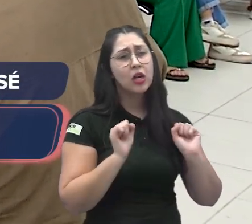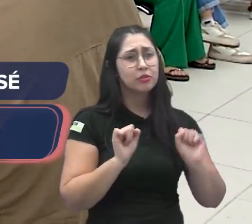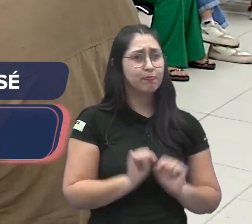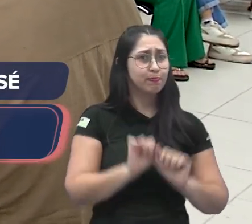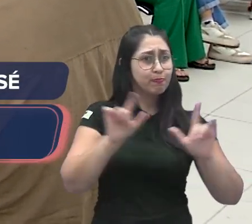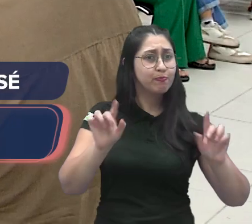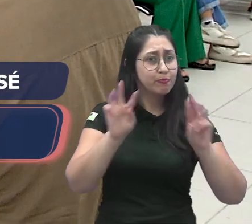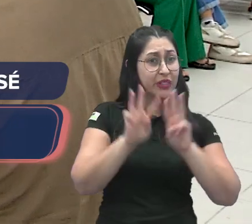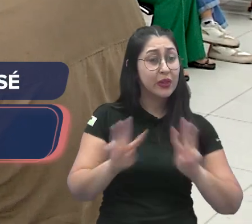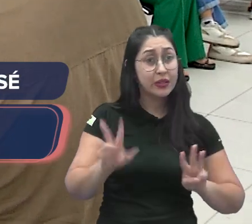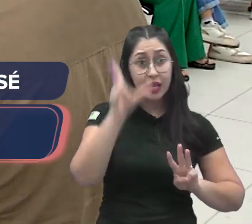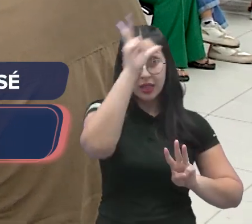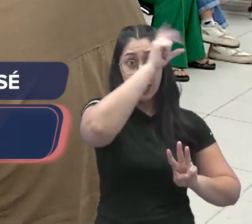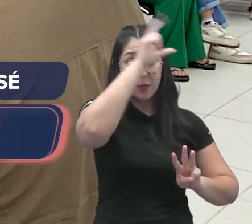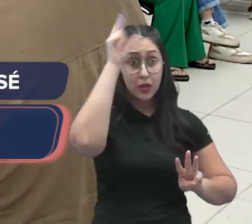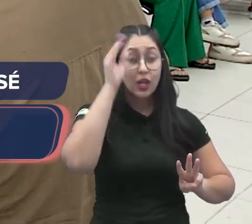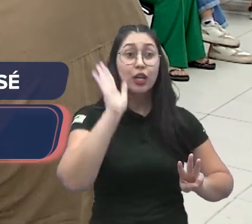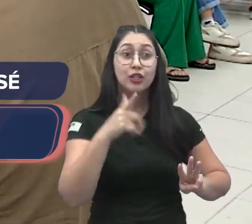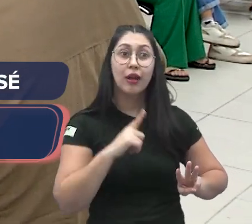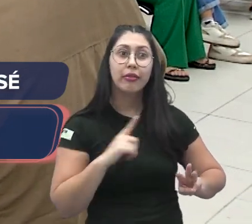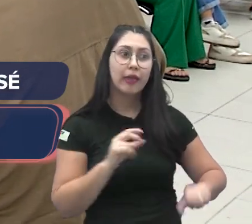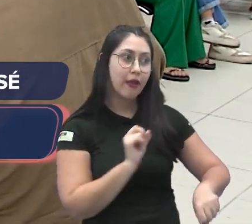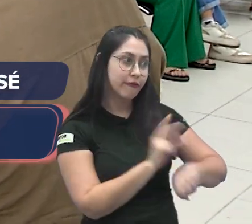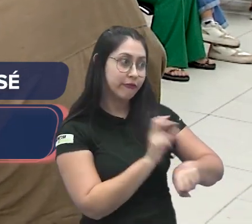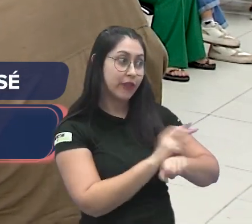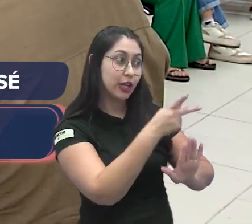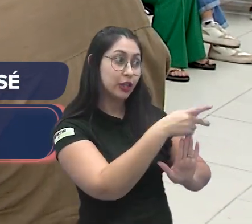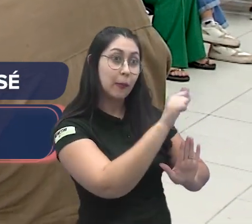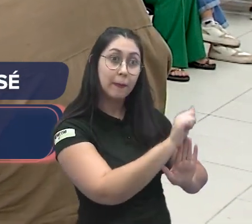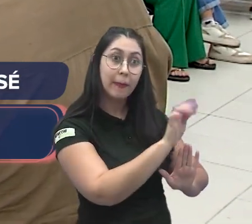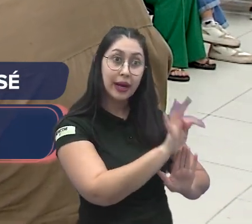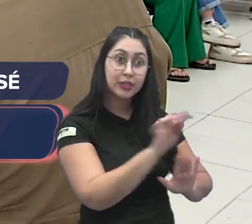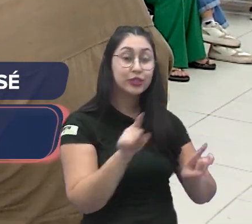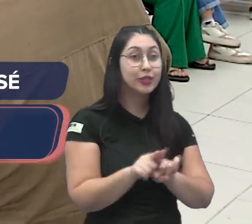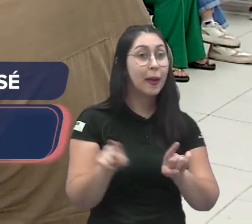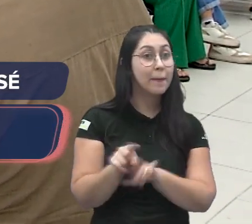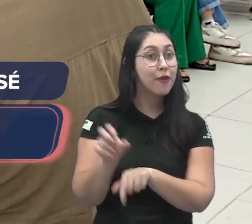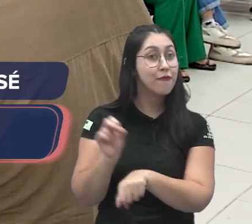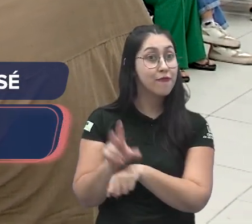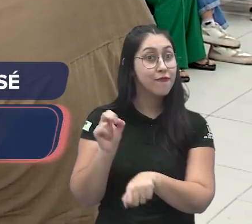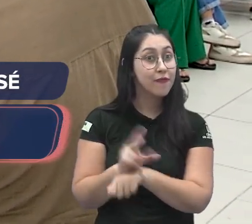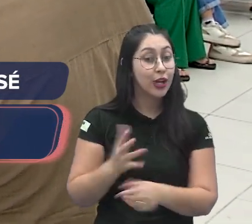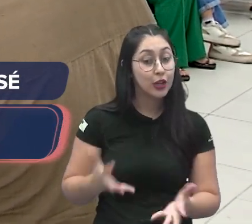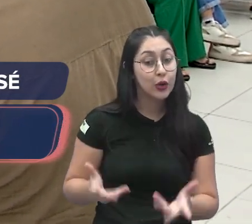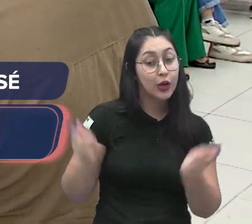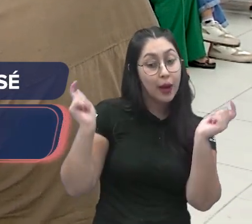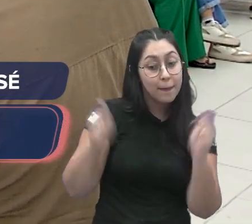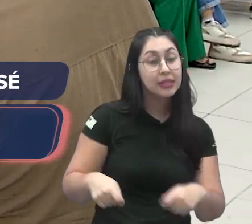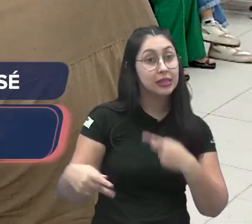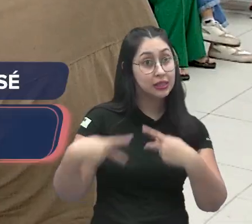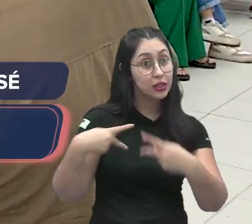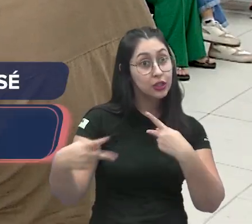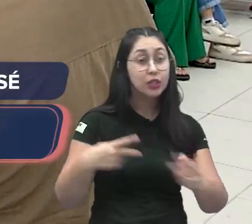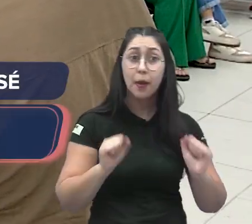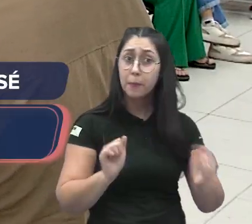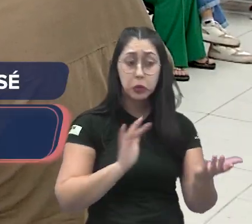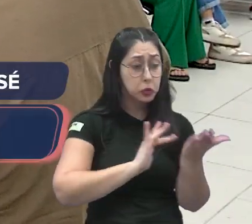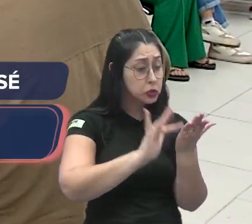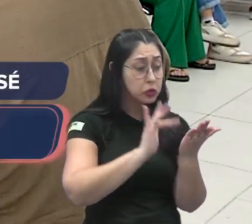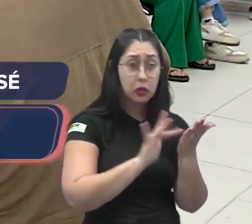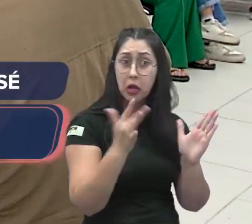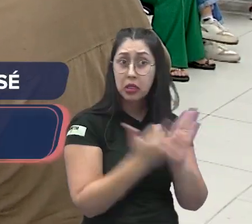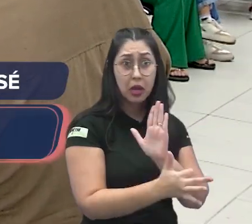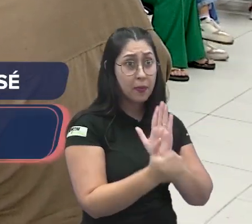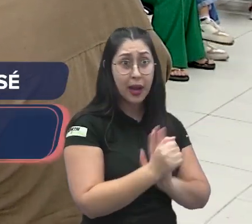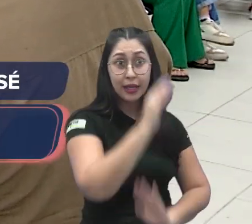fazer inscrições. Você vai lá no site da Prefeitura, logo na primeira página tem vagas do pátio e vagas do programa Qualifica São José. Clica ali, vai em inscrições, você consegue fazer a